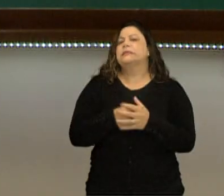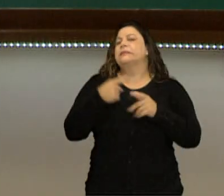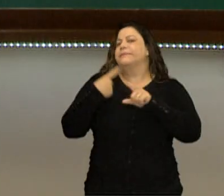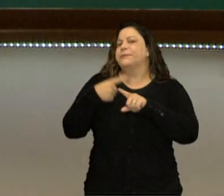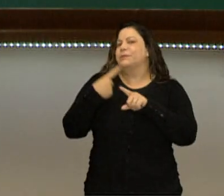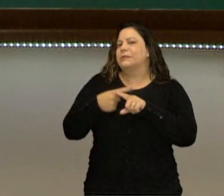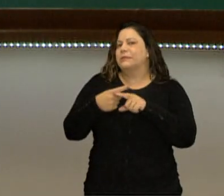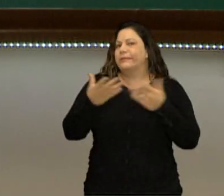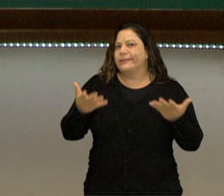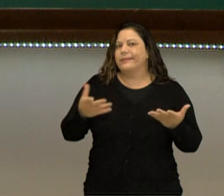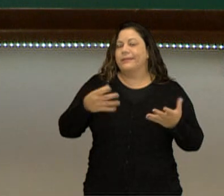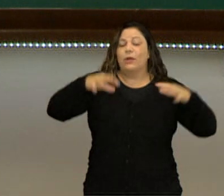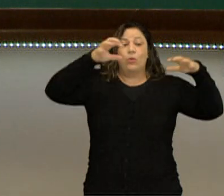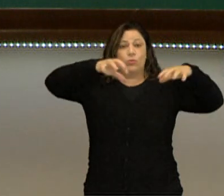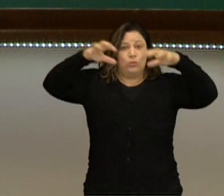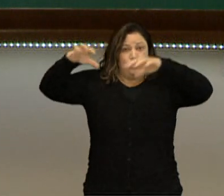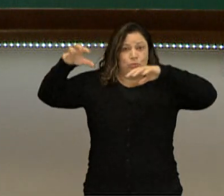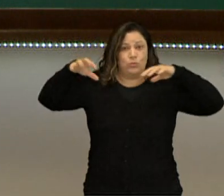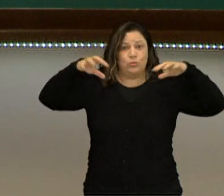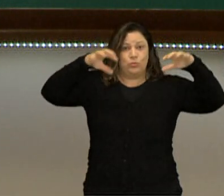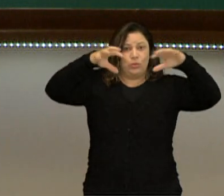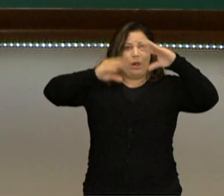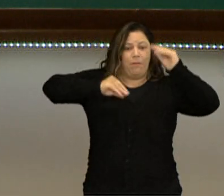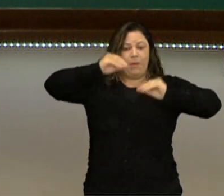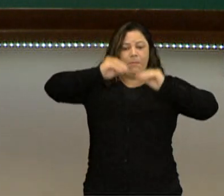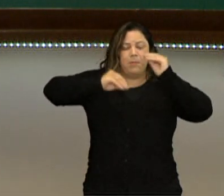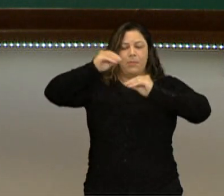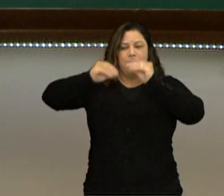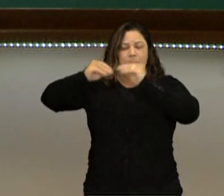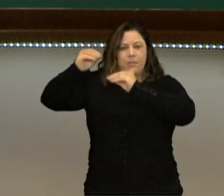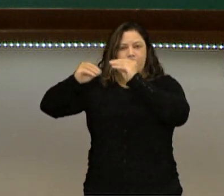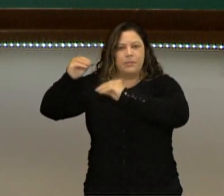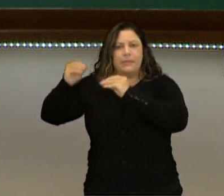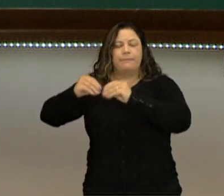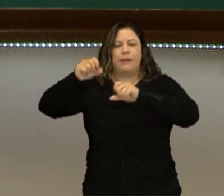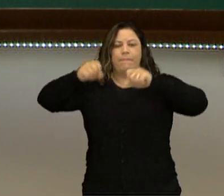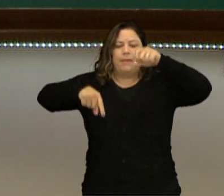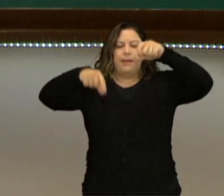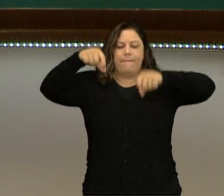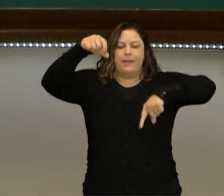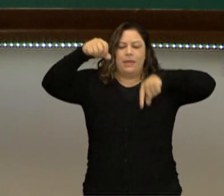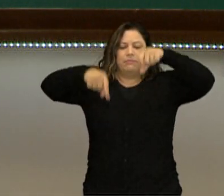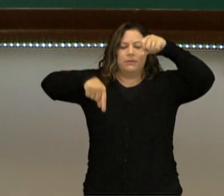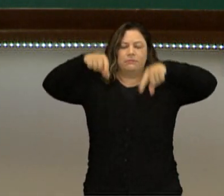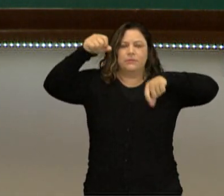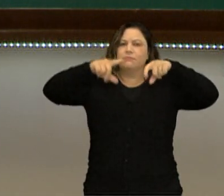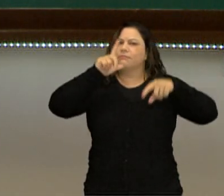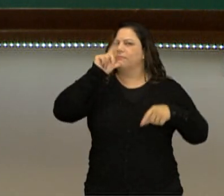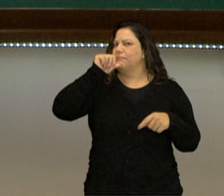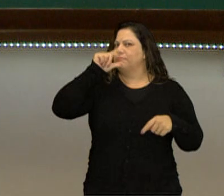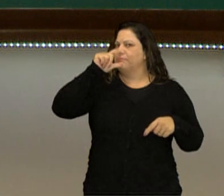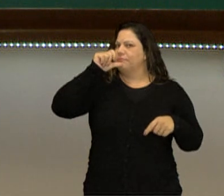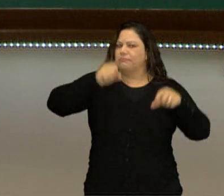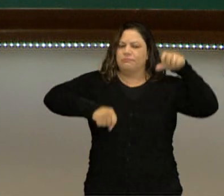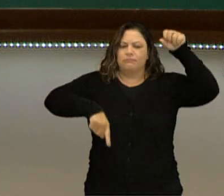porque quando chove, você tem algumas moléculas de água. Você tem gotas de água. Vamos pensar assim? Vamos simplificar? E a luz solar, a